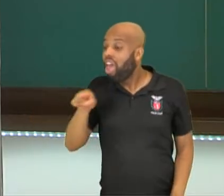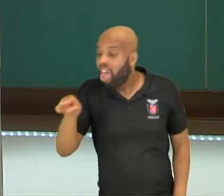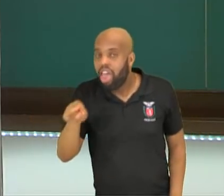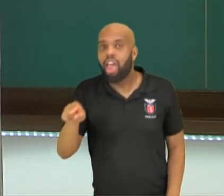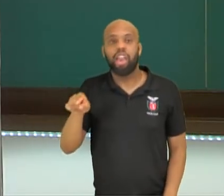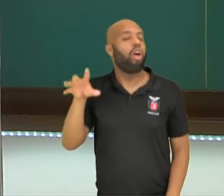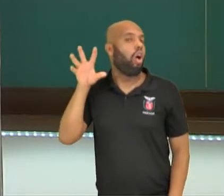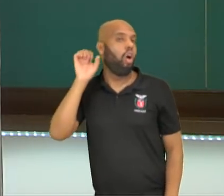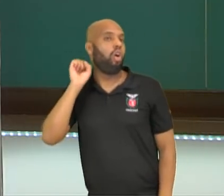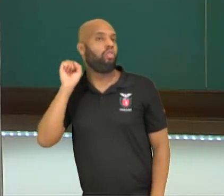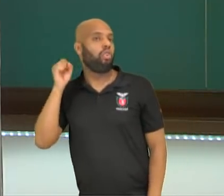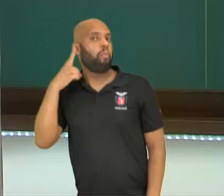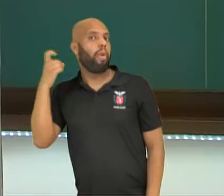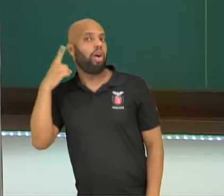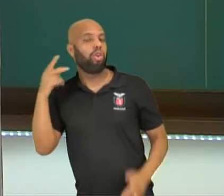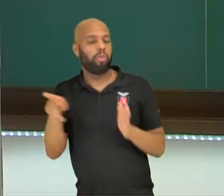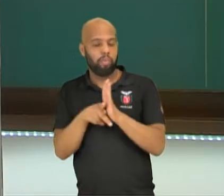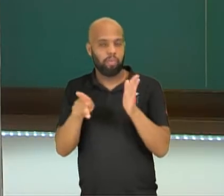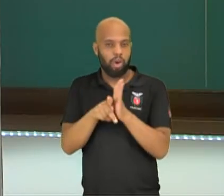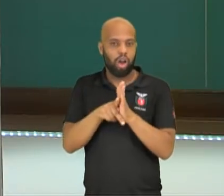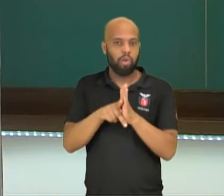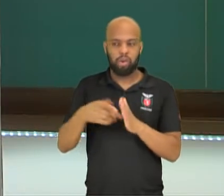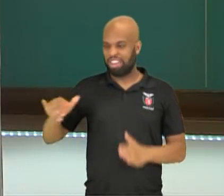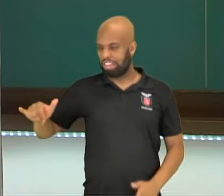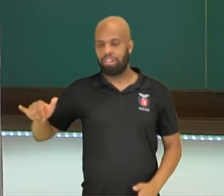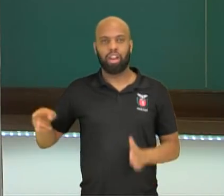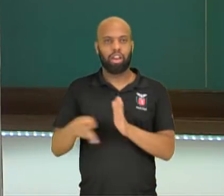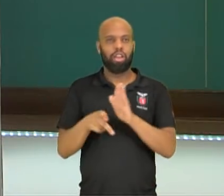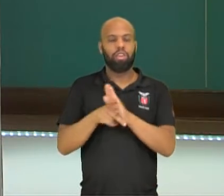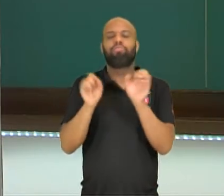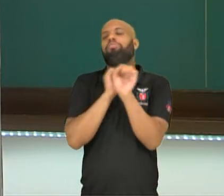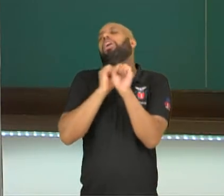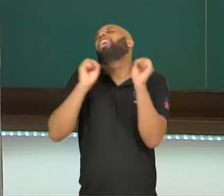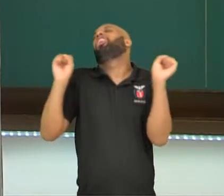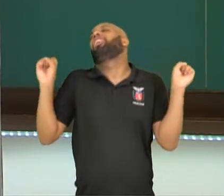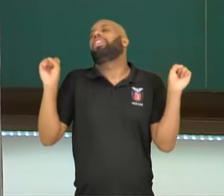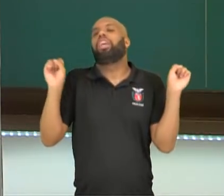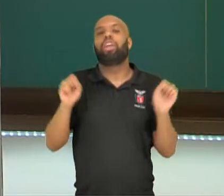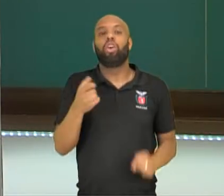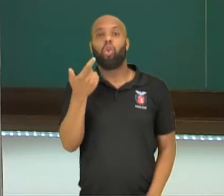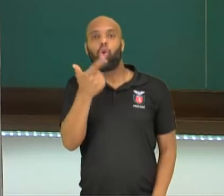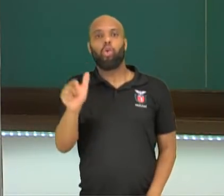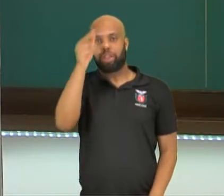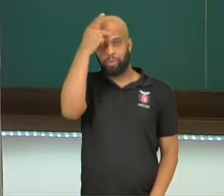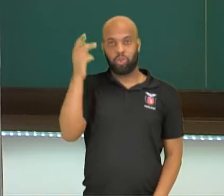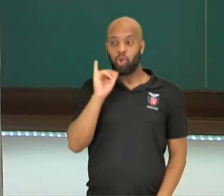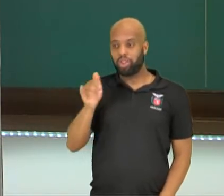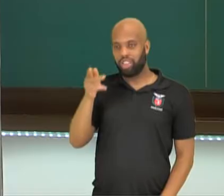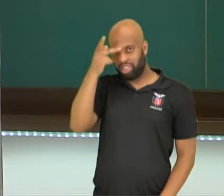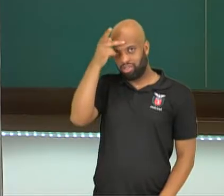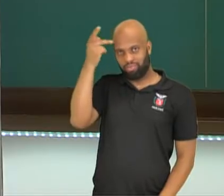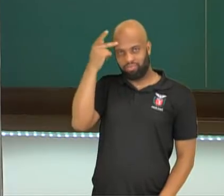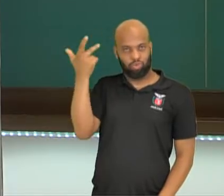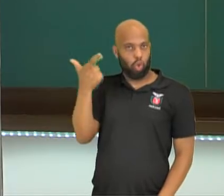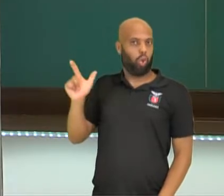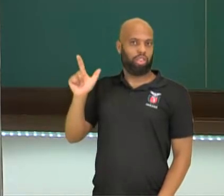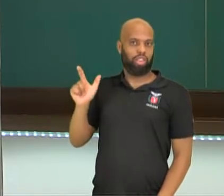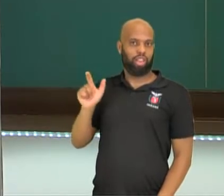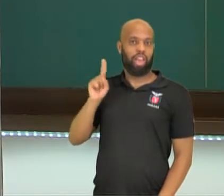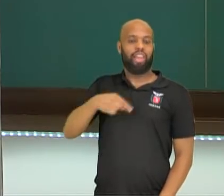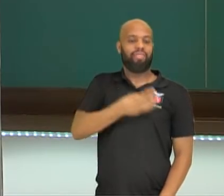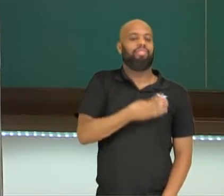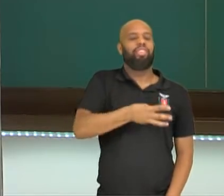e ouviu o barulho do despertador. Vejam que é uma outra pessoa contando uma história. Texto